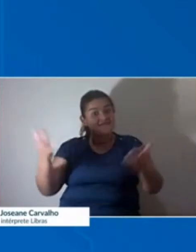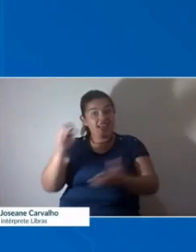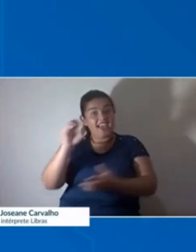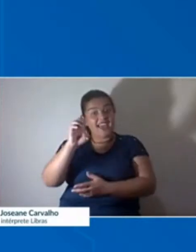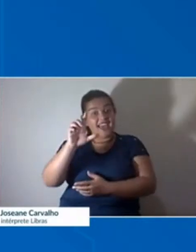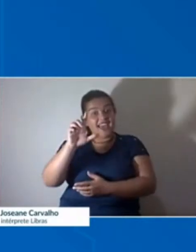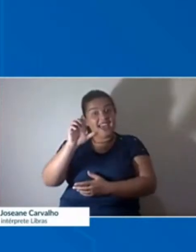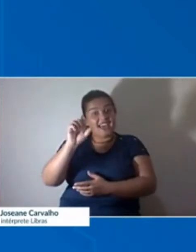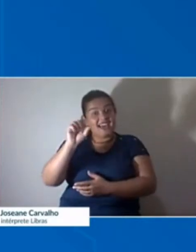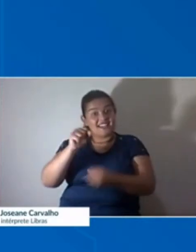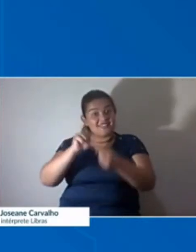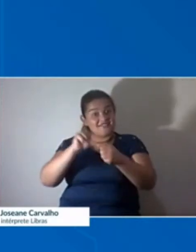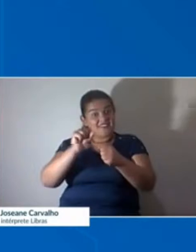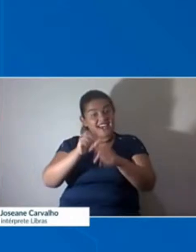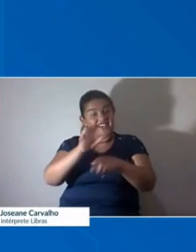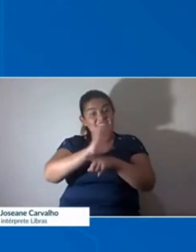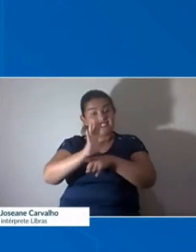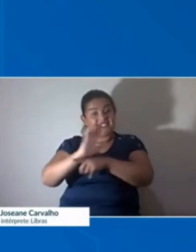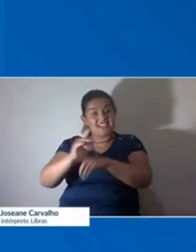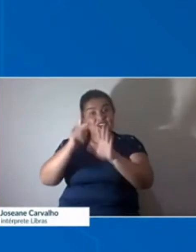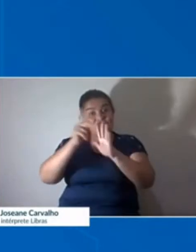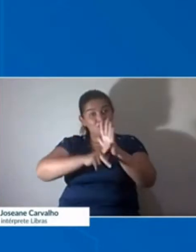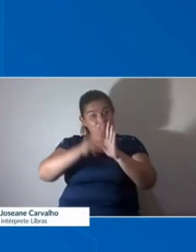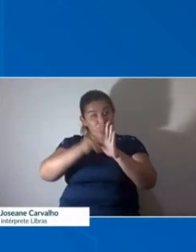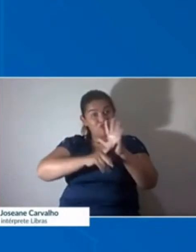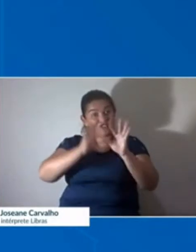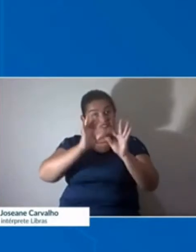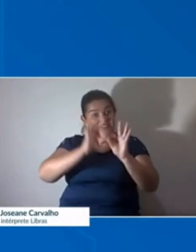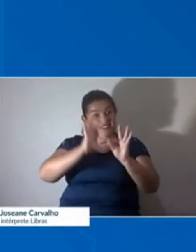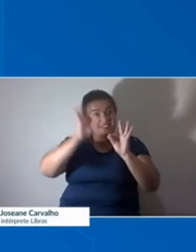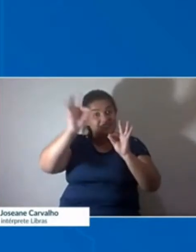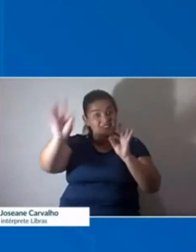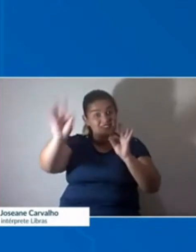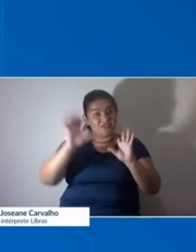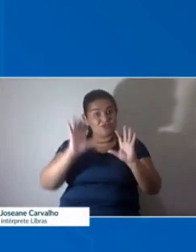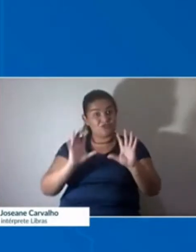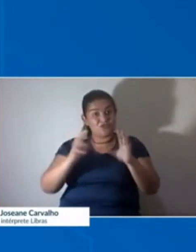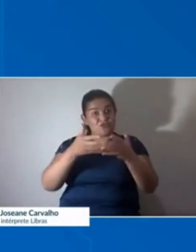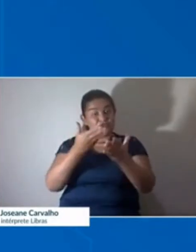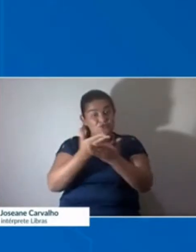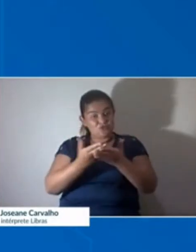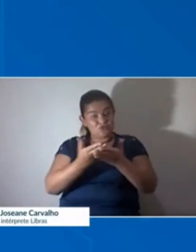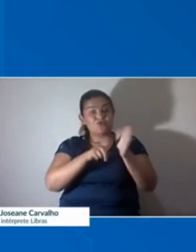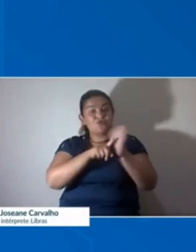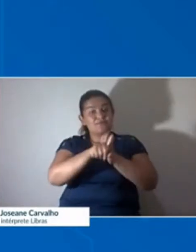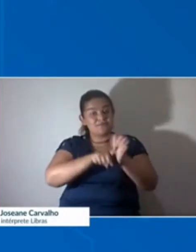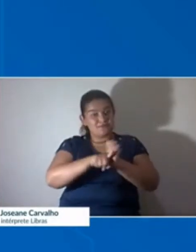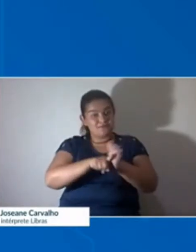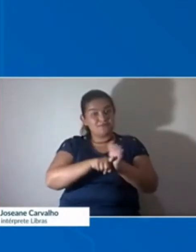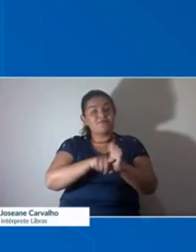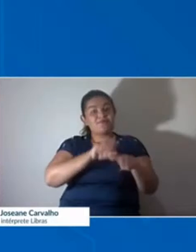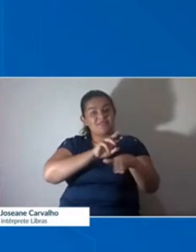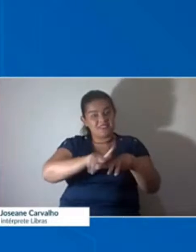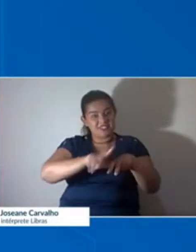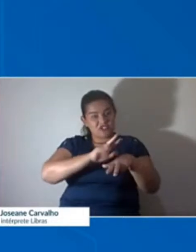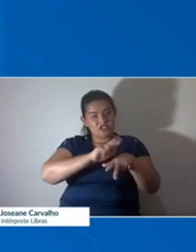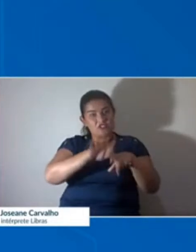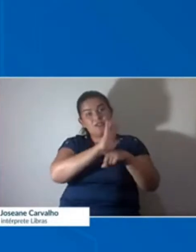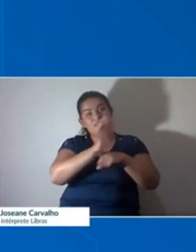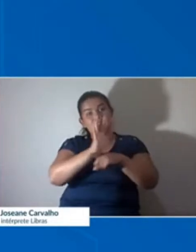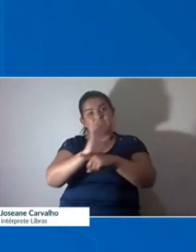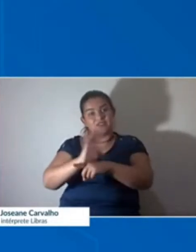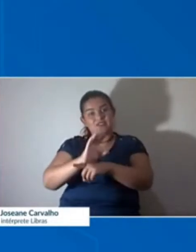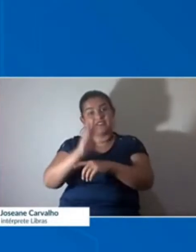Cinema, que é um projeto de extensão desenvolvido pelo Grupo de Estudo e Pesquisas em Gênero e Cinema da Faculdade